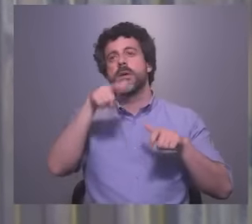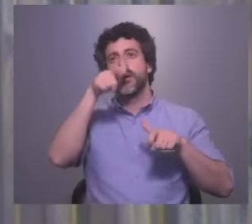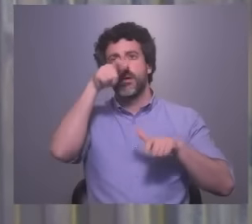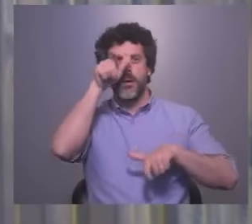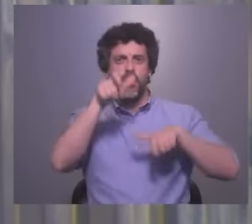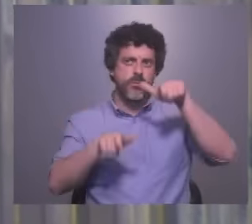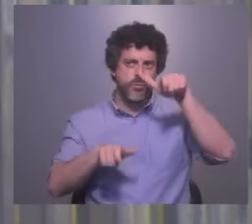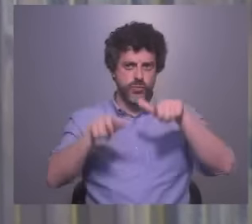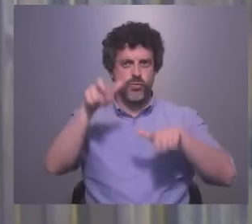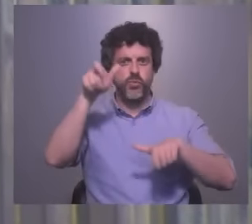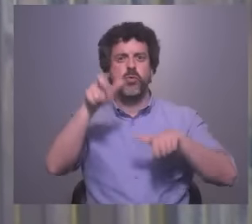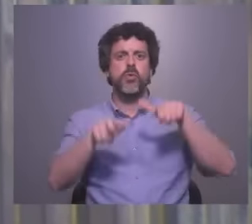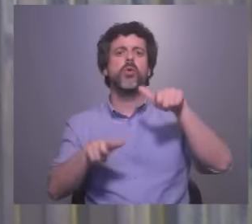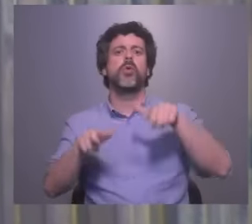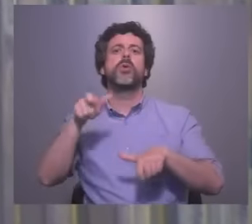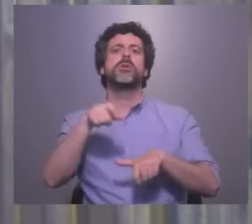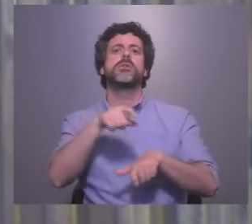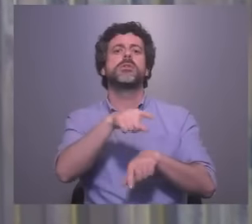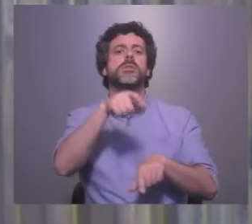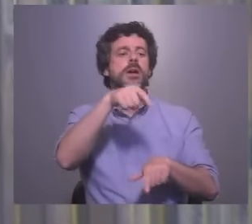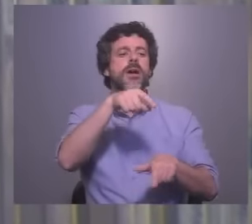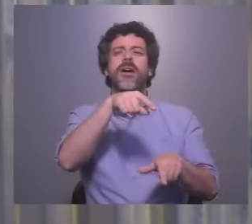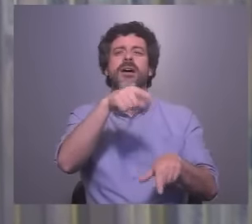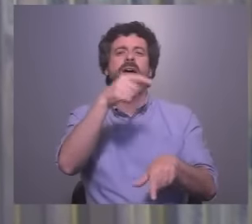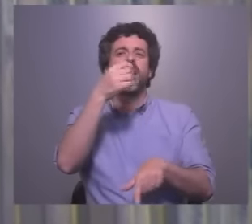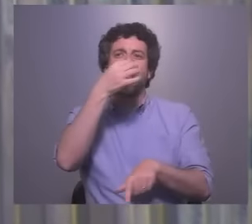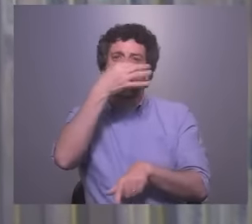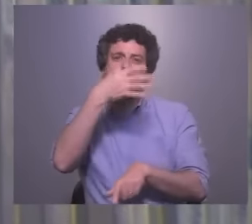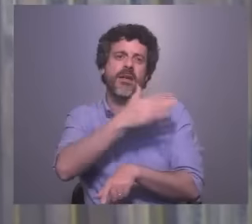Saciai, Senhor, a nossa